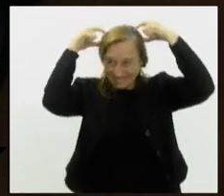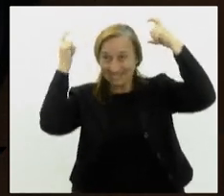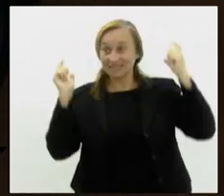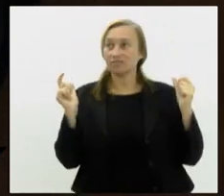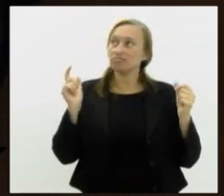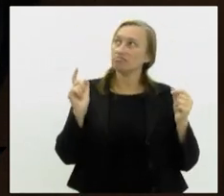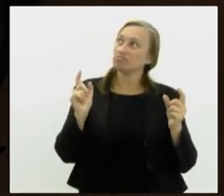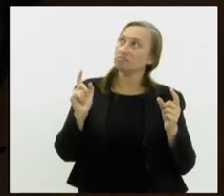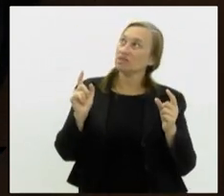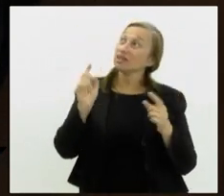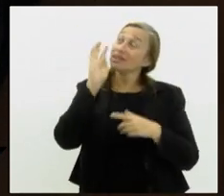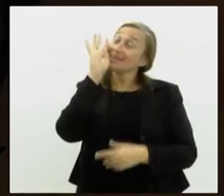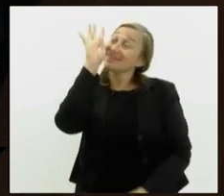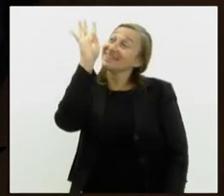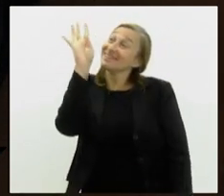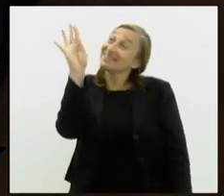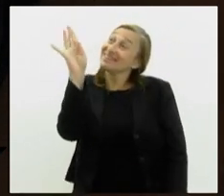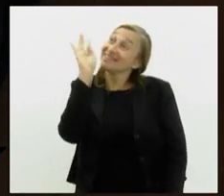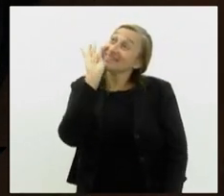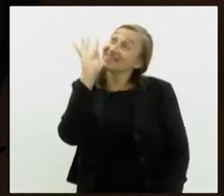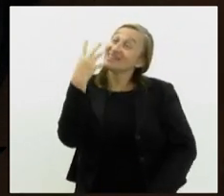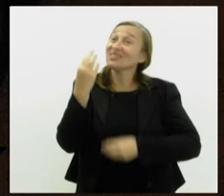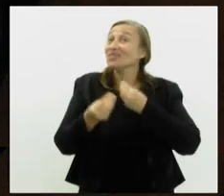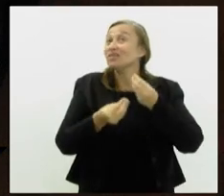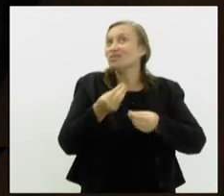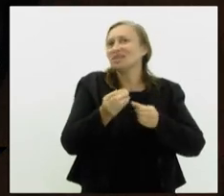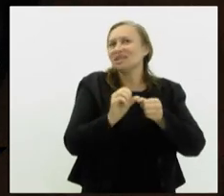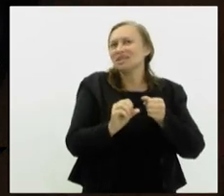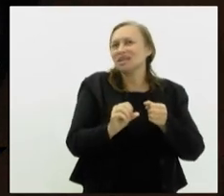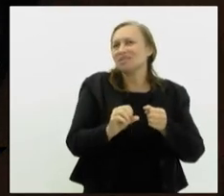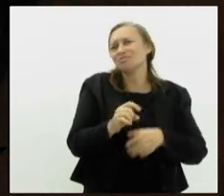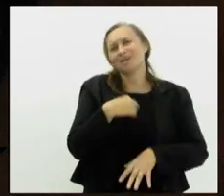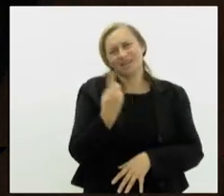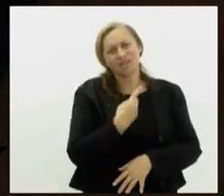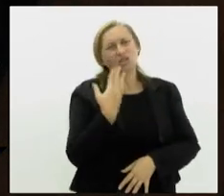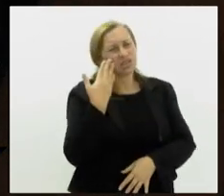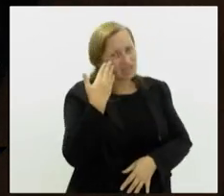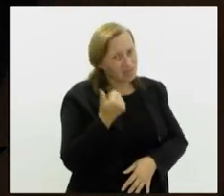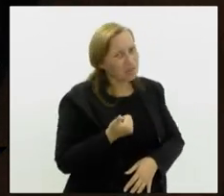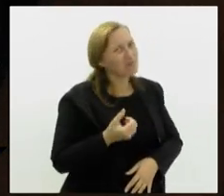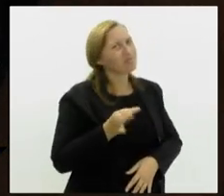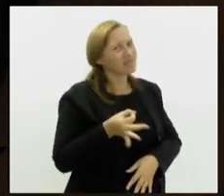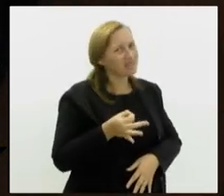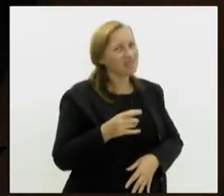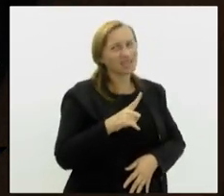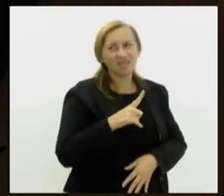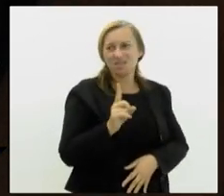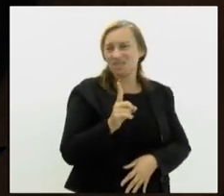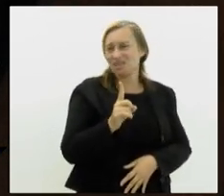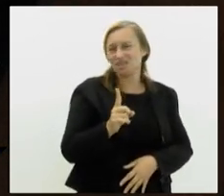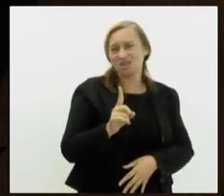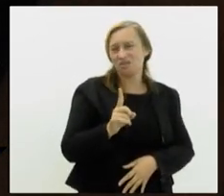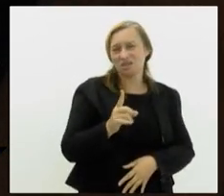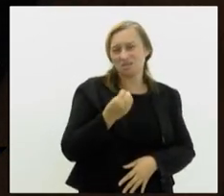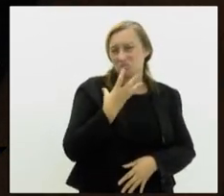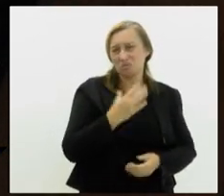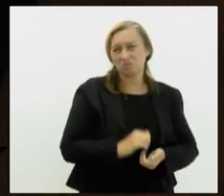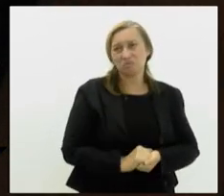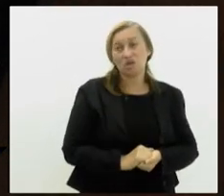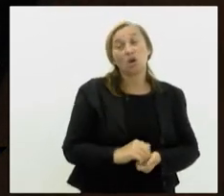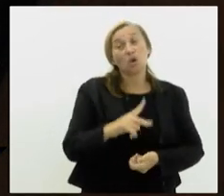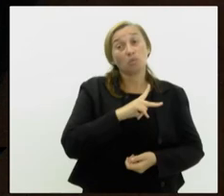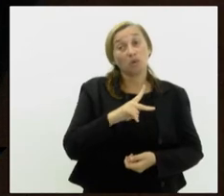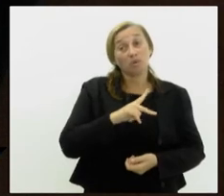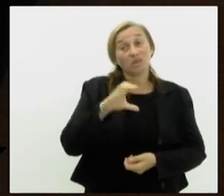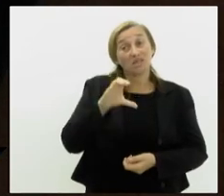talvez, fantasiando uma forma de fazer que a gente tem absoluta certeza que não vai dar certo. E o próprio